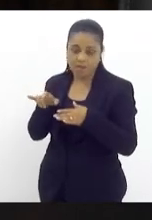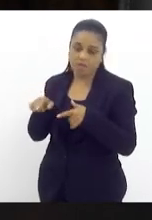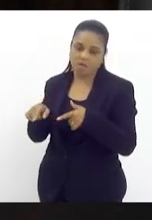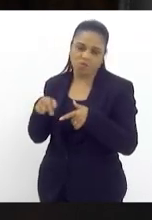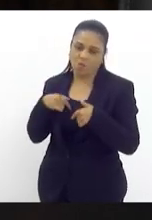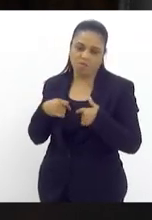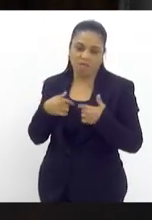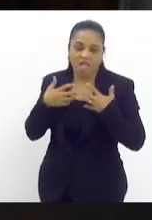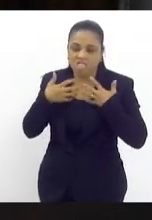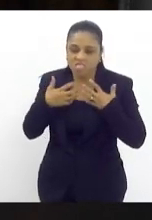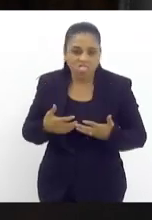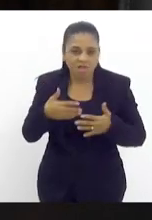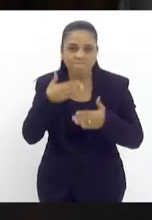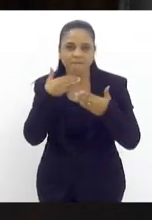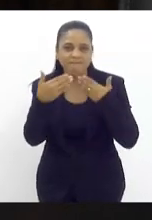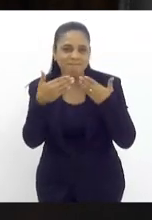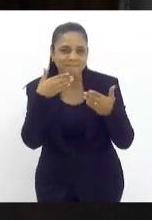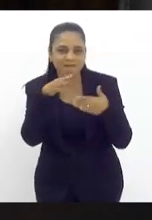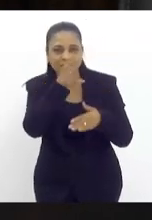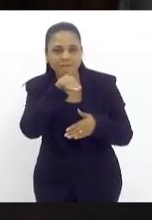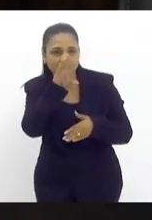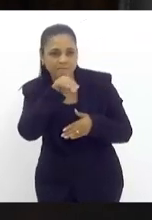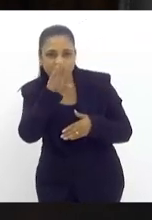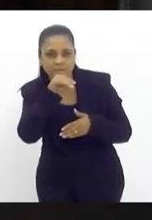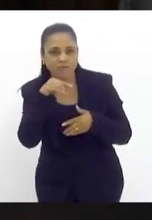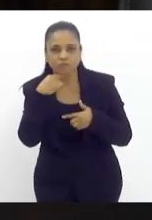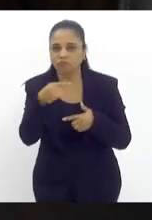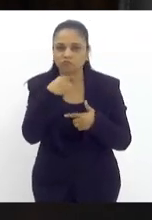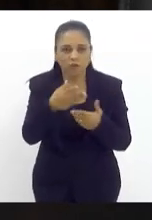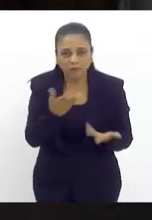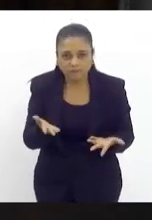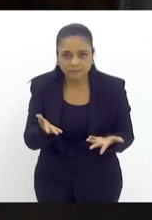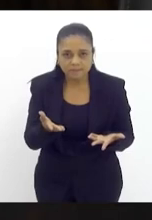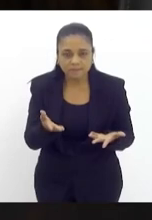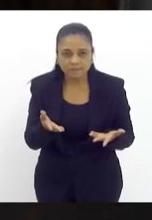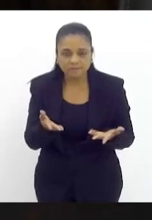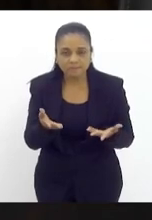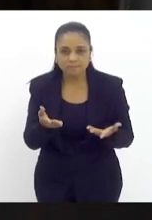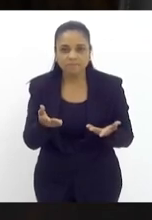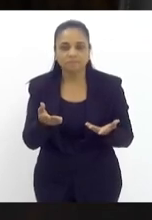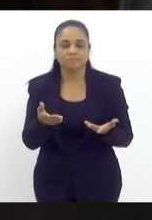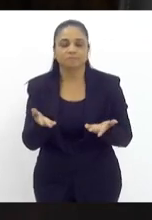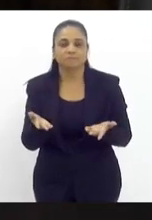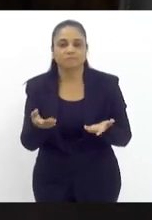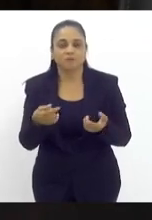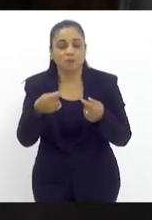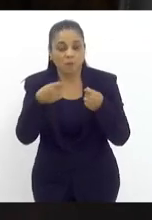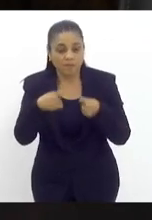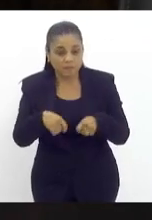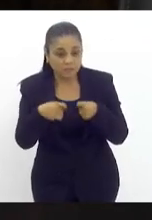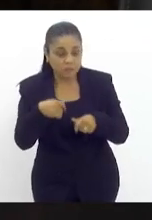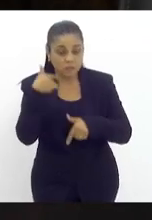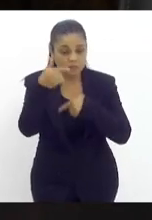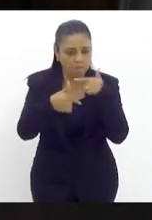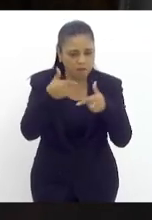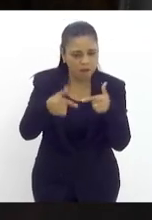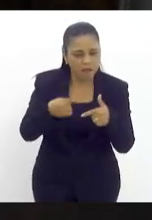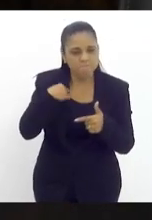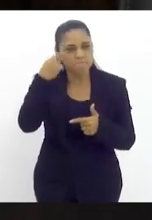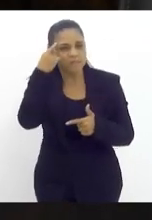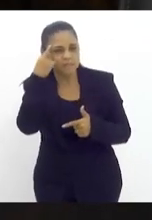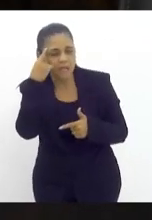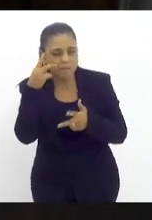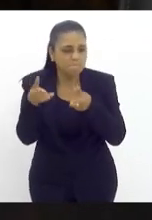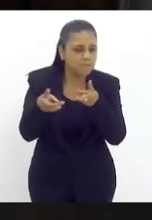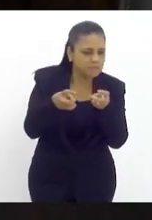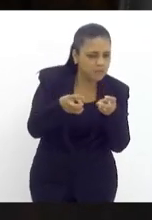pai com umas conversas blá, blá, blá, que não leva nada a lugar nenhum. Né? Então, se eu trabalho, se eu penso, se eu vejo qual